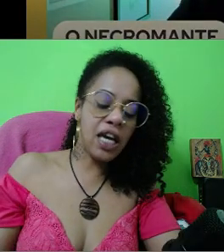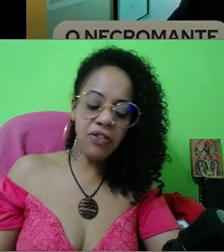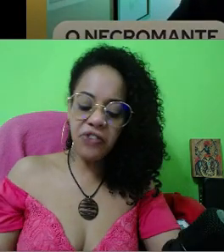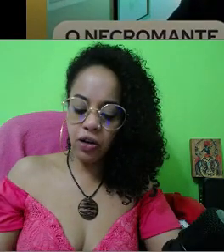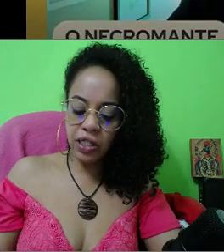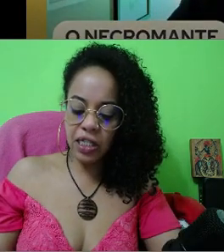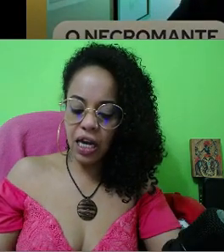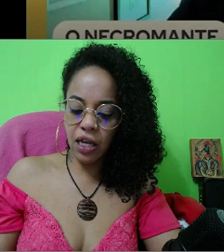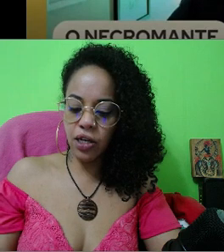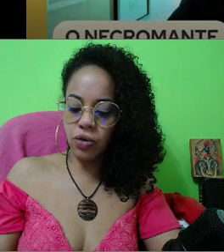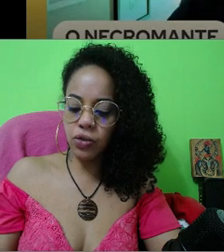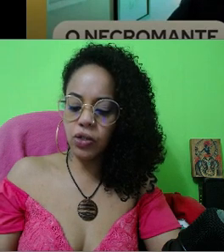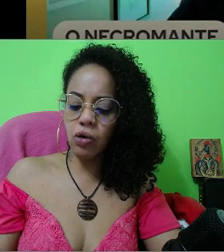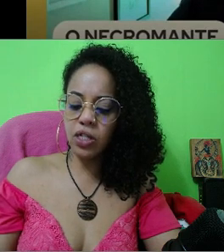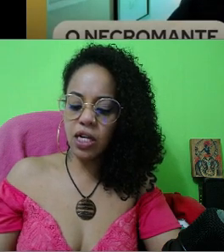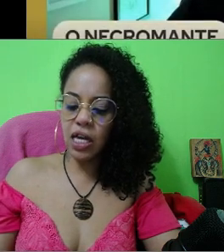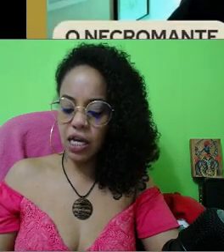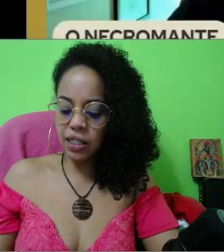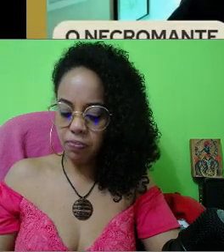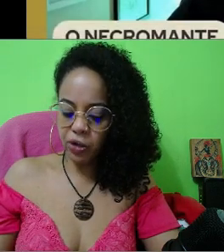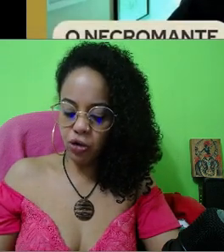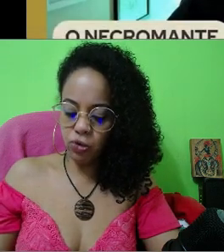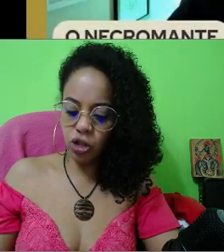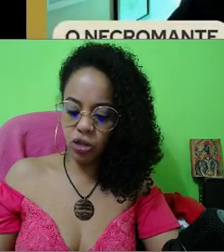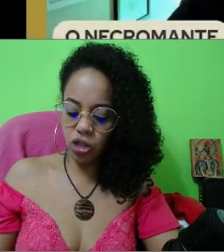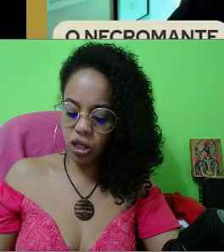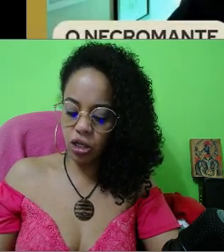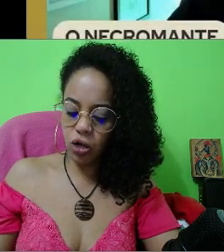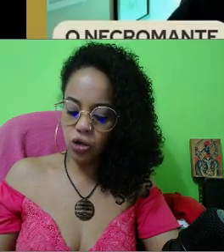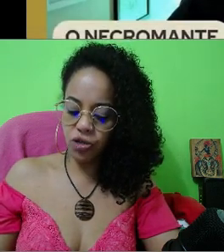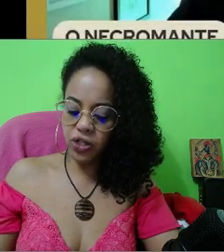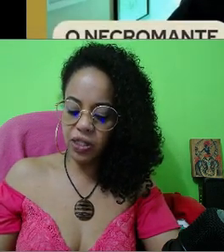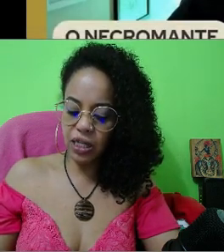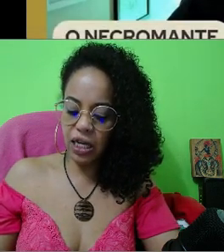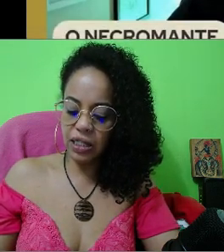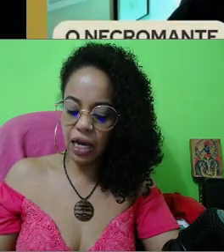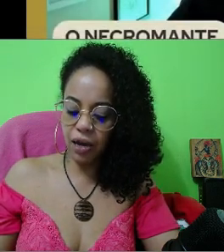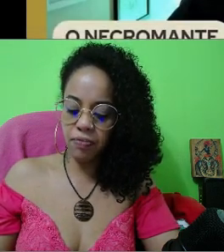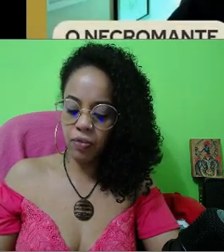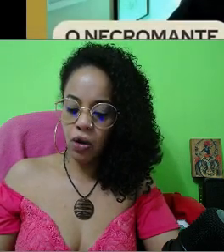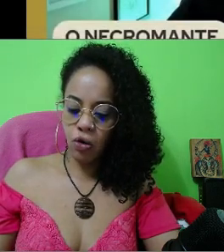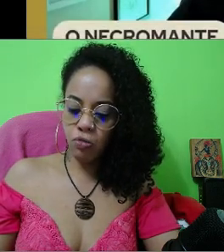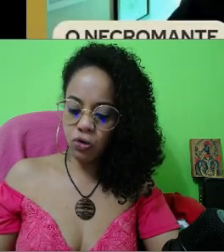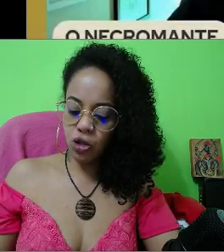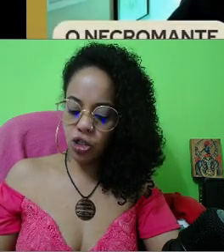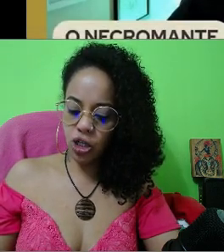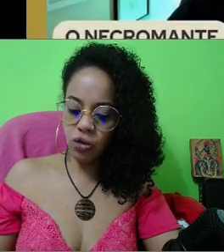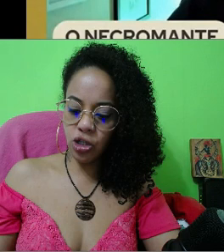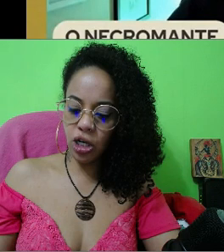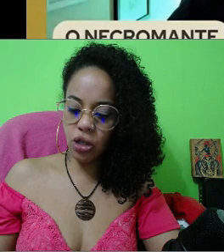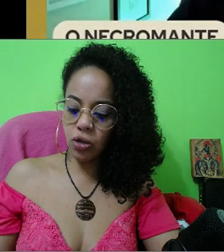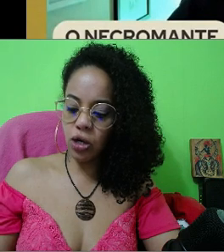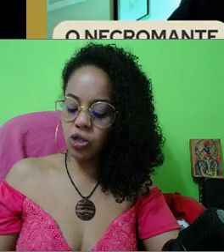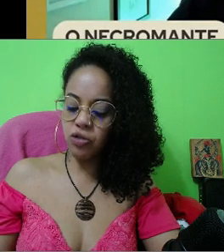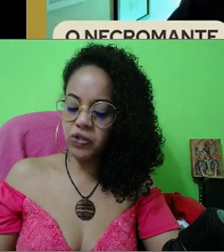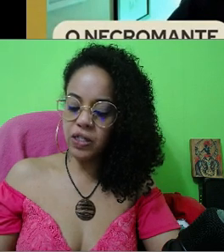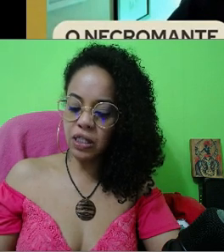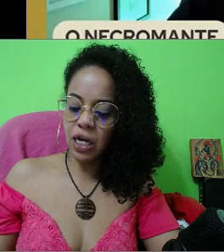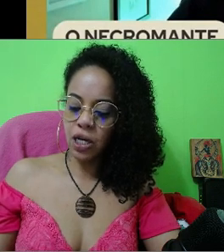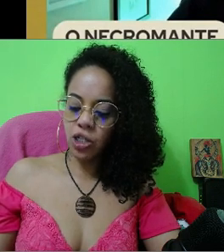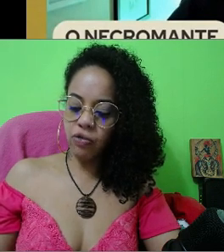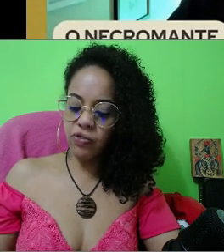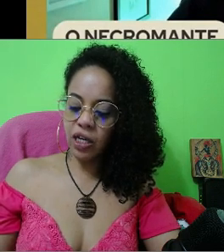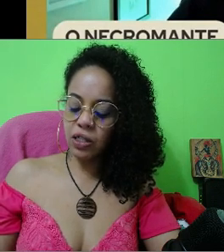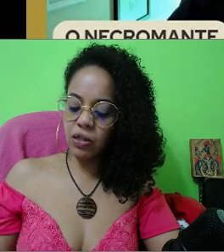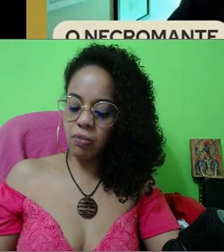sim fala sempre com certeza porque o mundinho gira em torno de vocês né o mundinho gira em torno